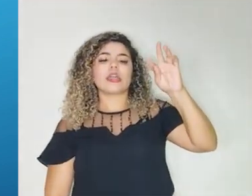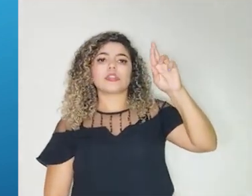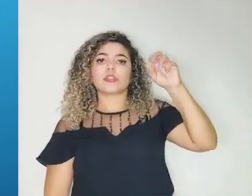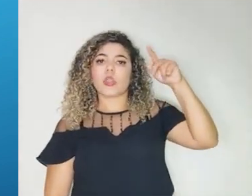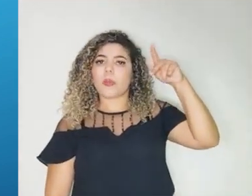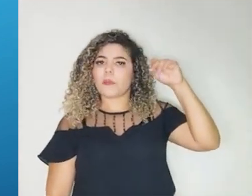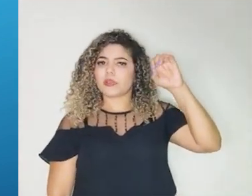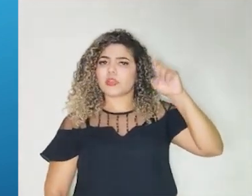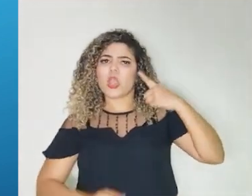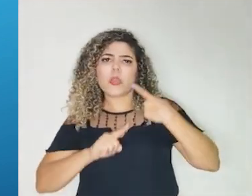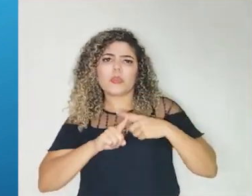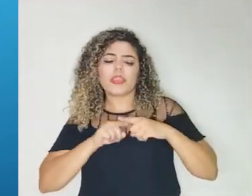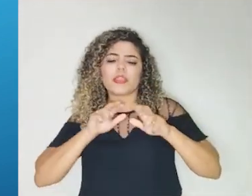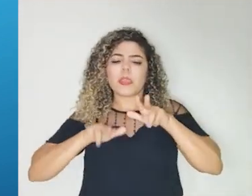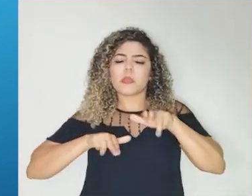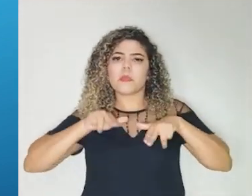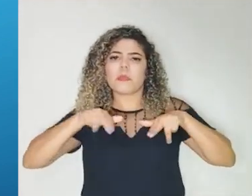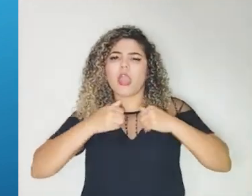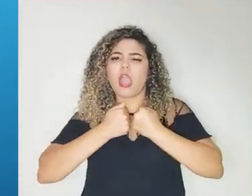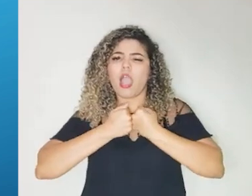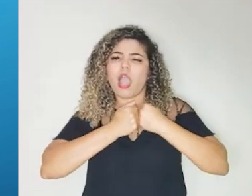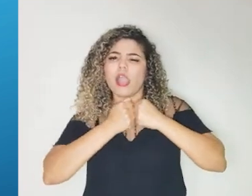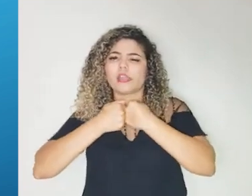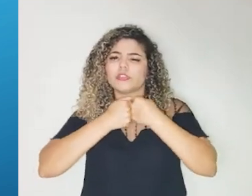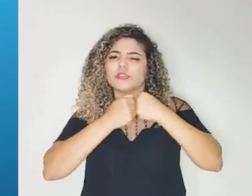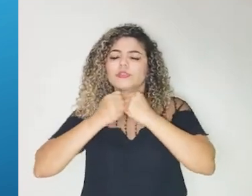pés e outros segmentos articulados.